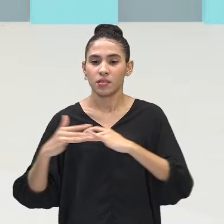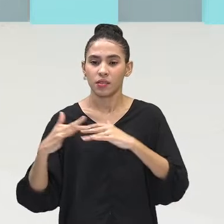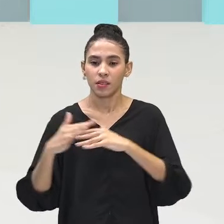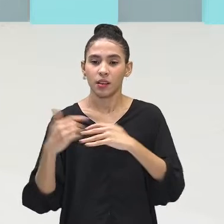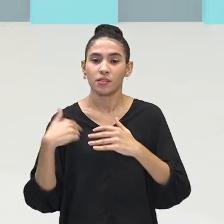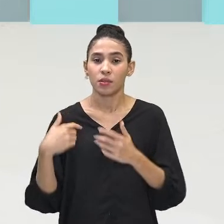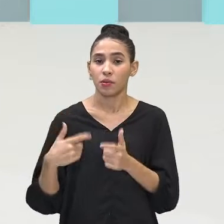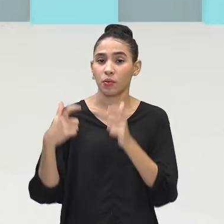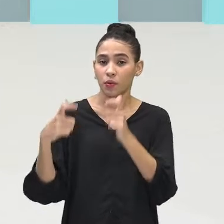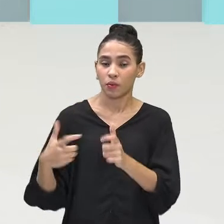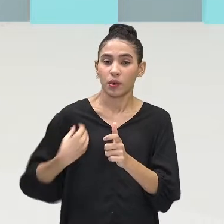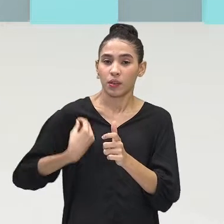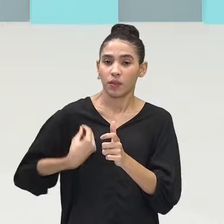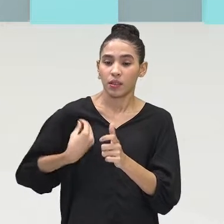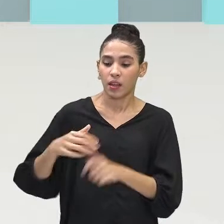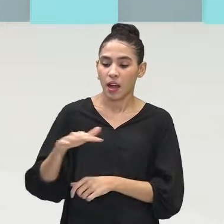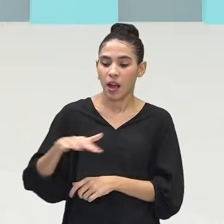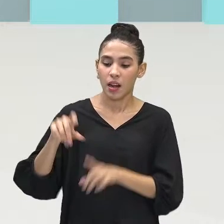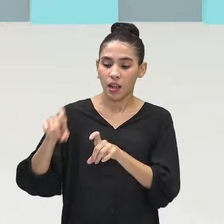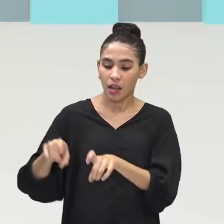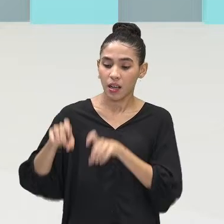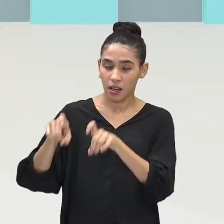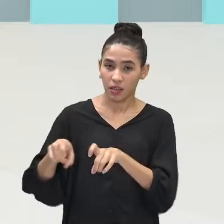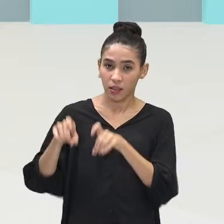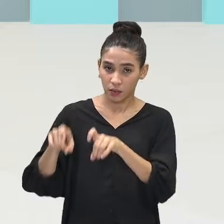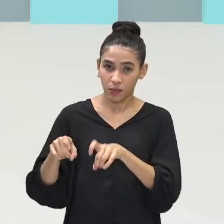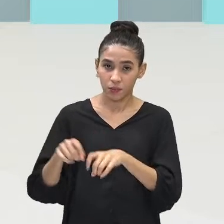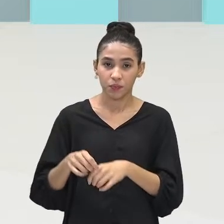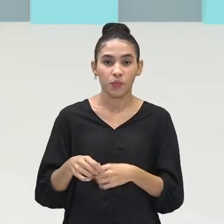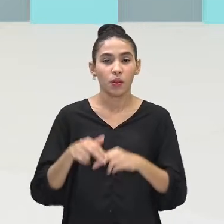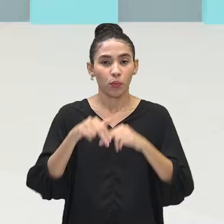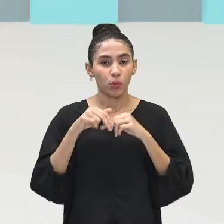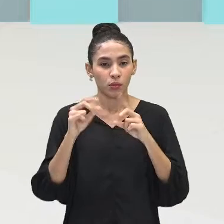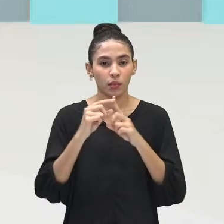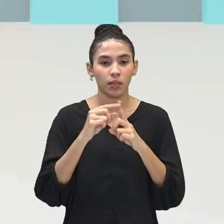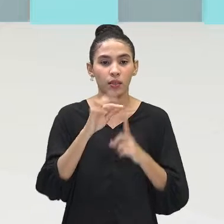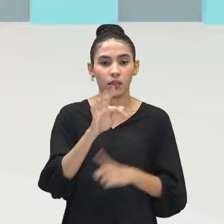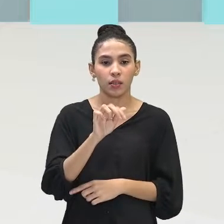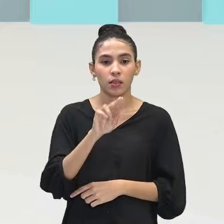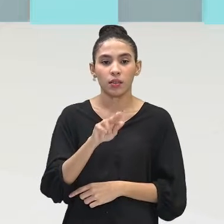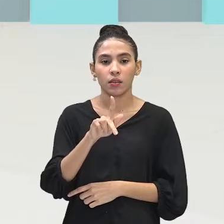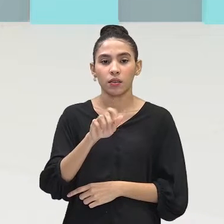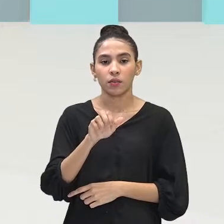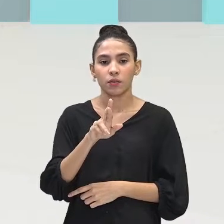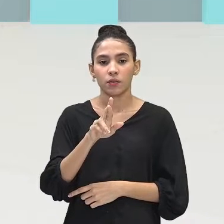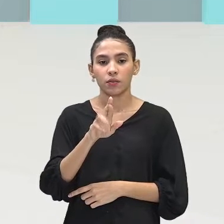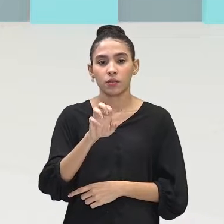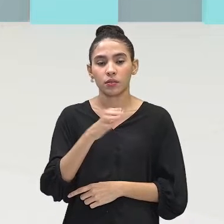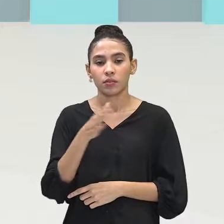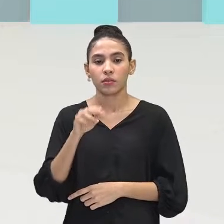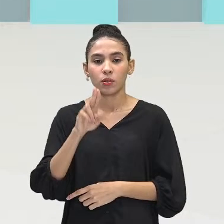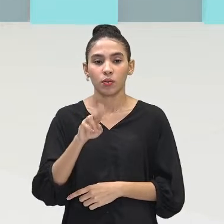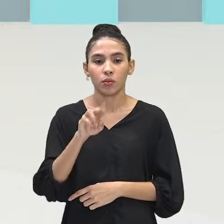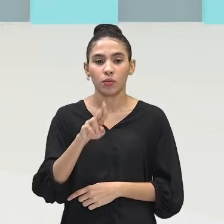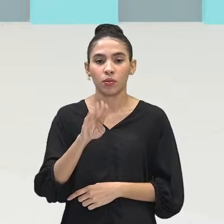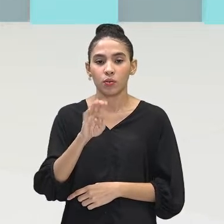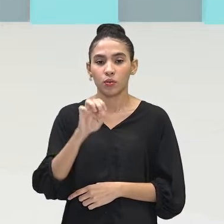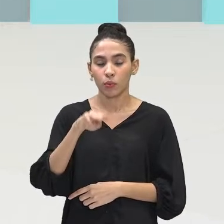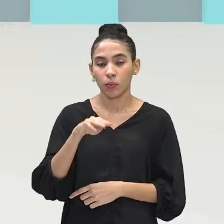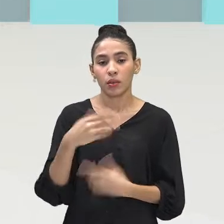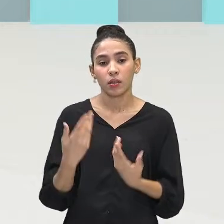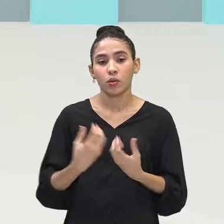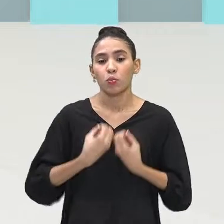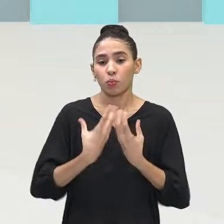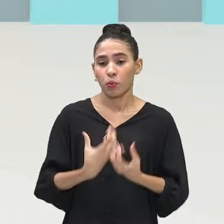morar no campo. Então eu vou usar essa expressão para identificar isso. Ou o próprio poema vai dizer que você